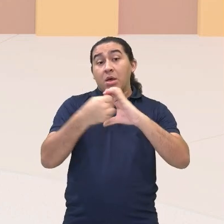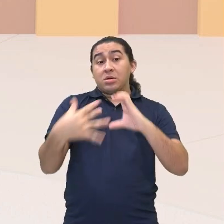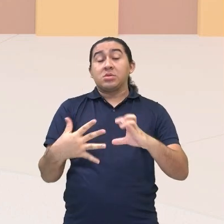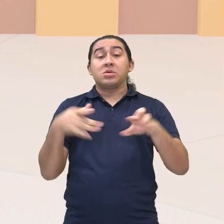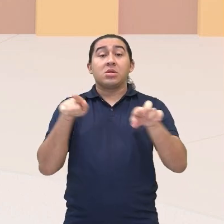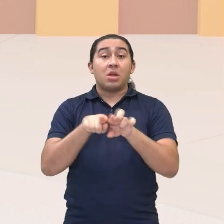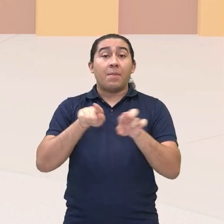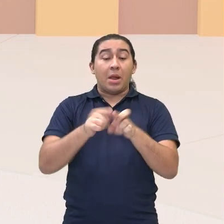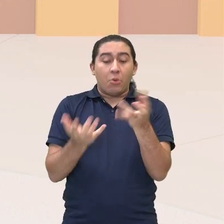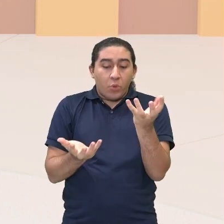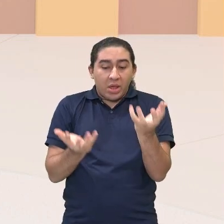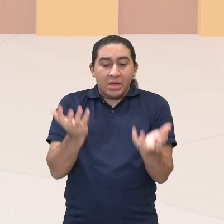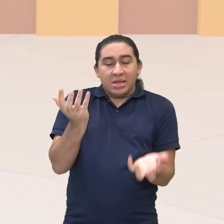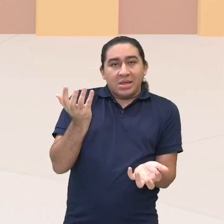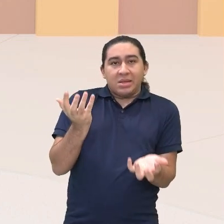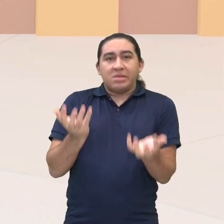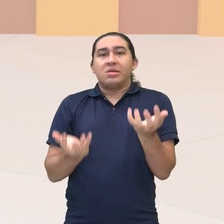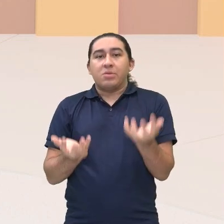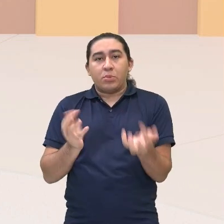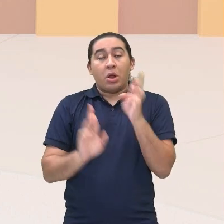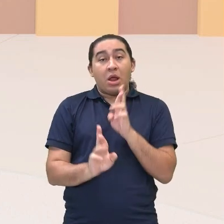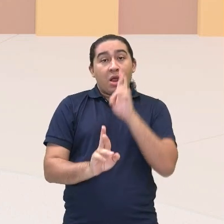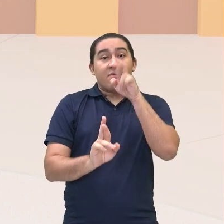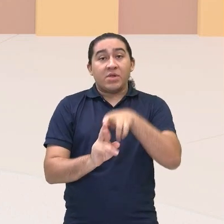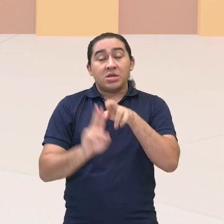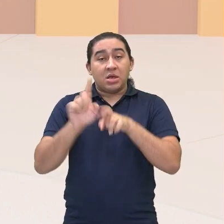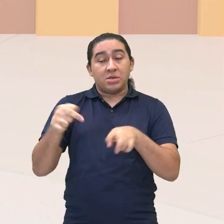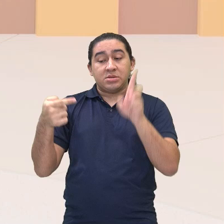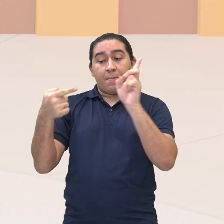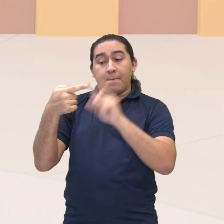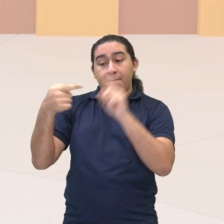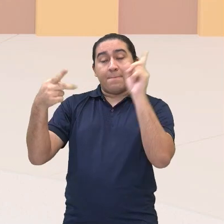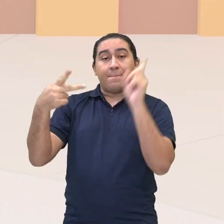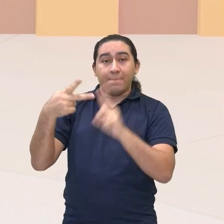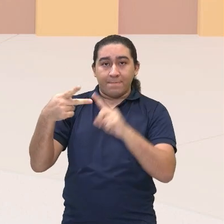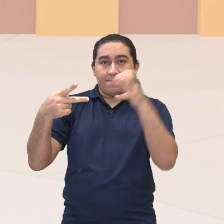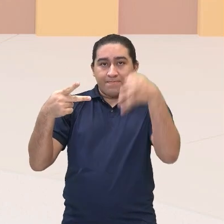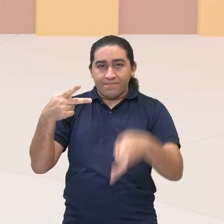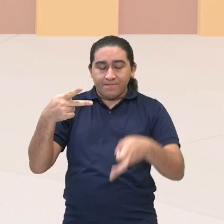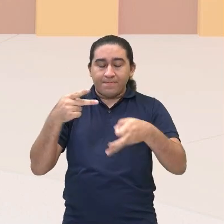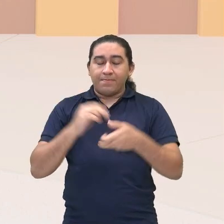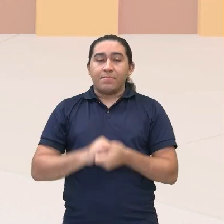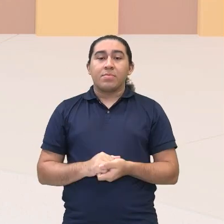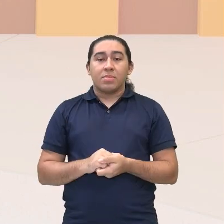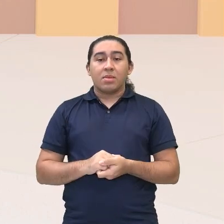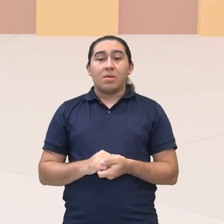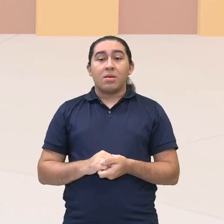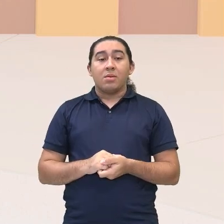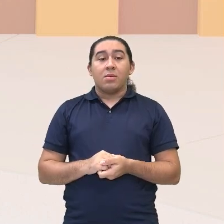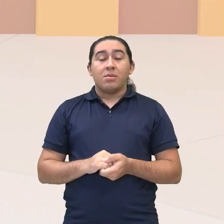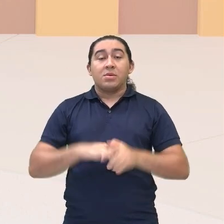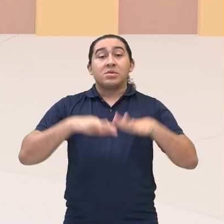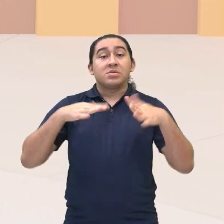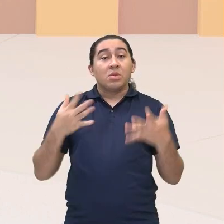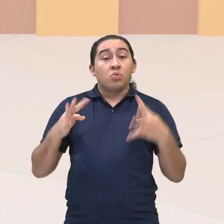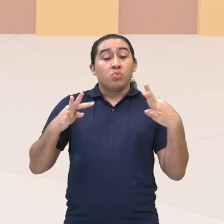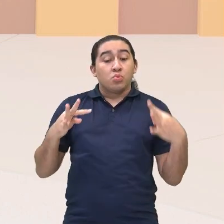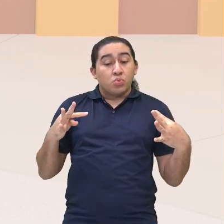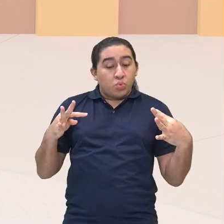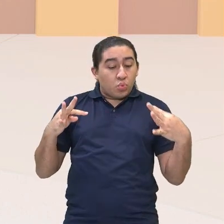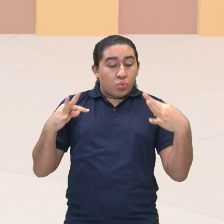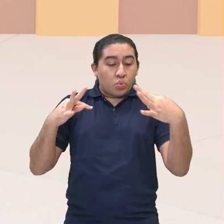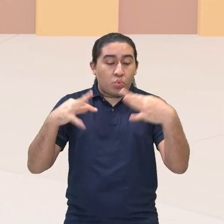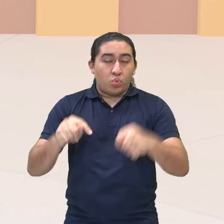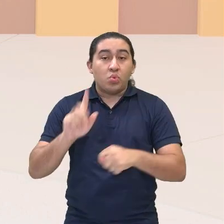da balança comercial em relação ao superávit e ao déficit. Agora, tudo isso englobando, né,